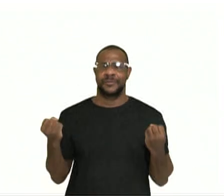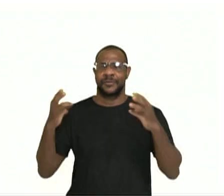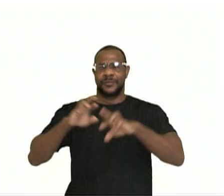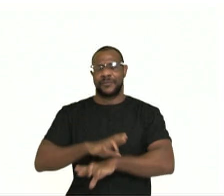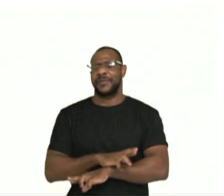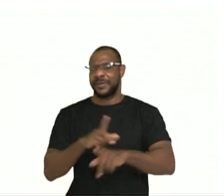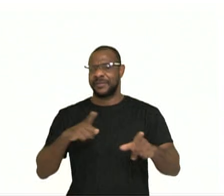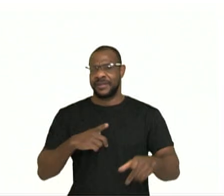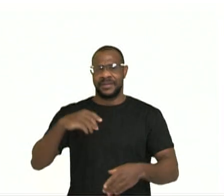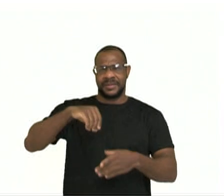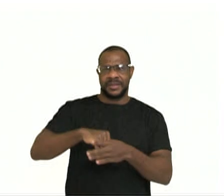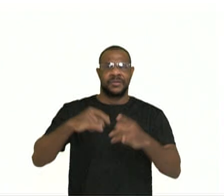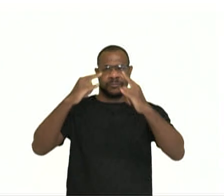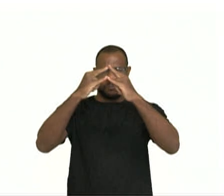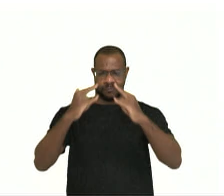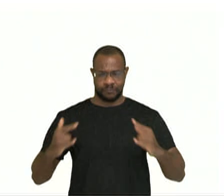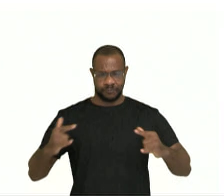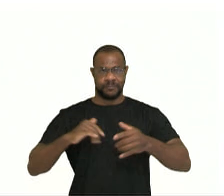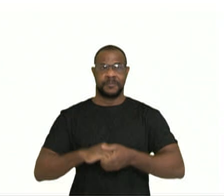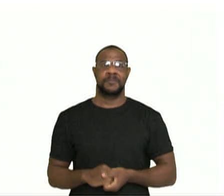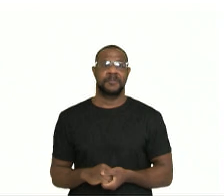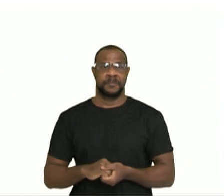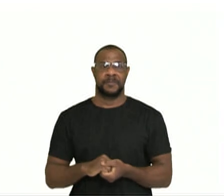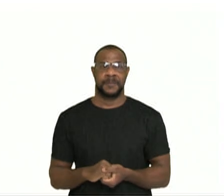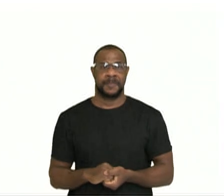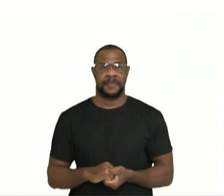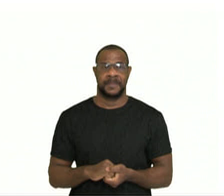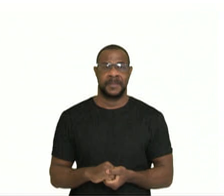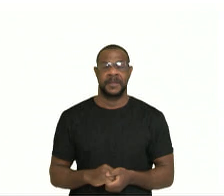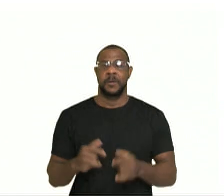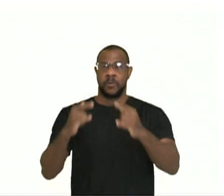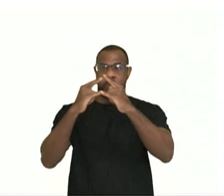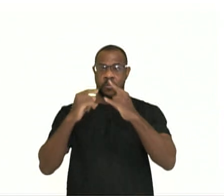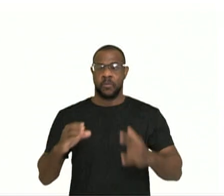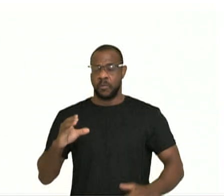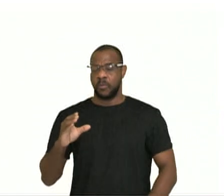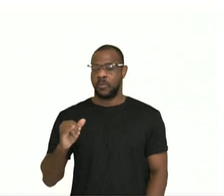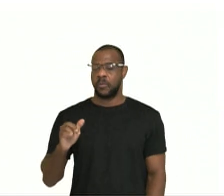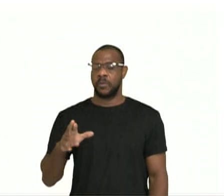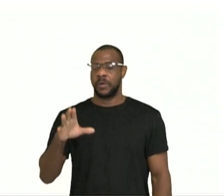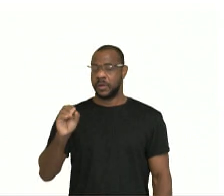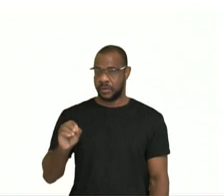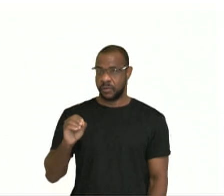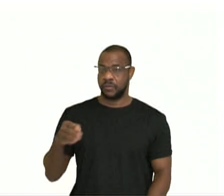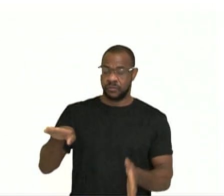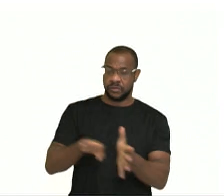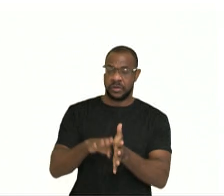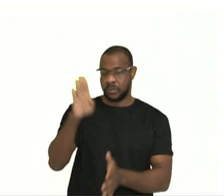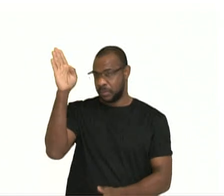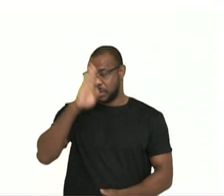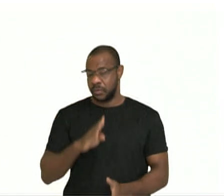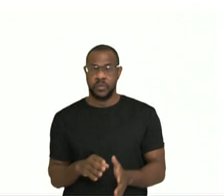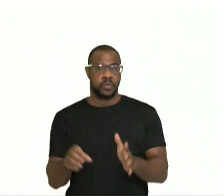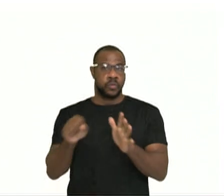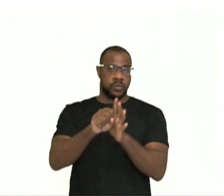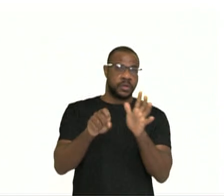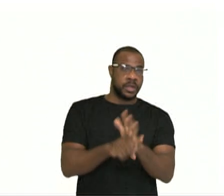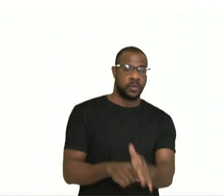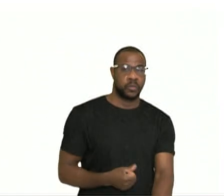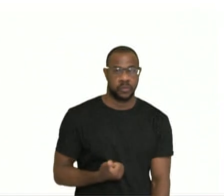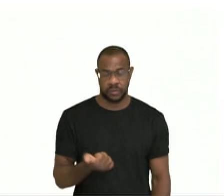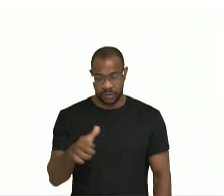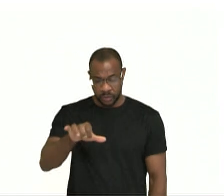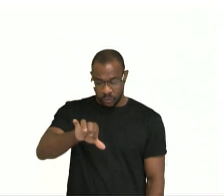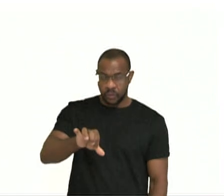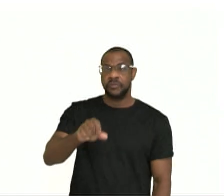circo, da arte circense. Então, o circo ele chega no Brasil, né, no século ali 19, e as manifestações